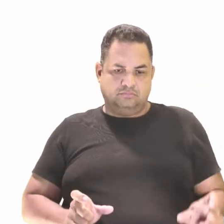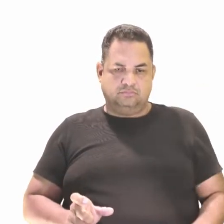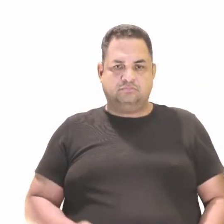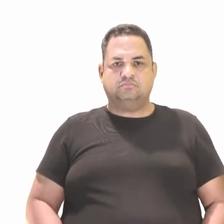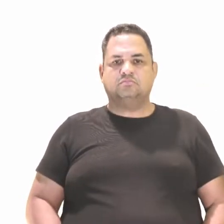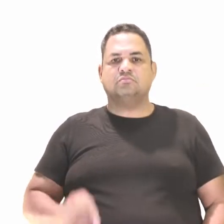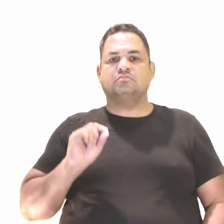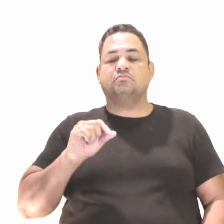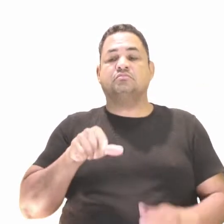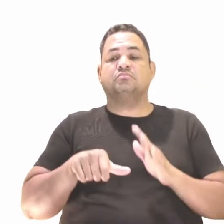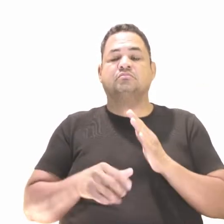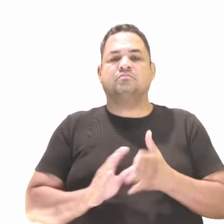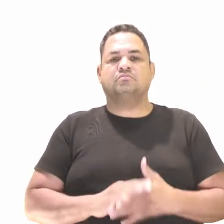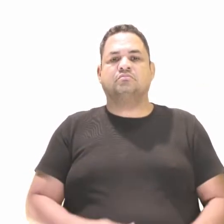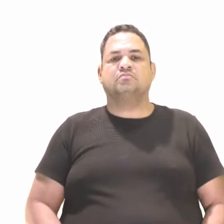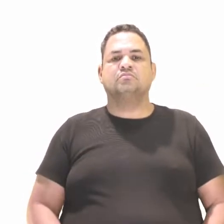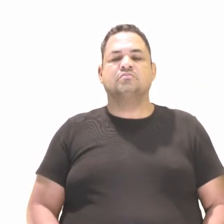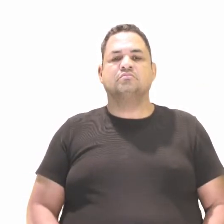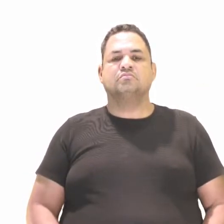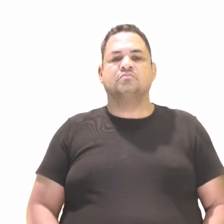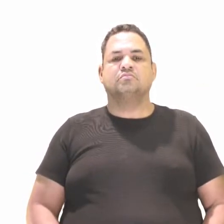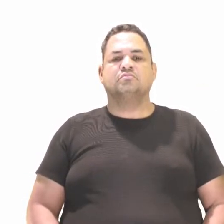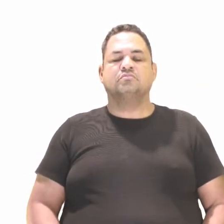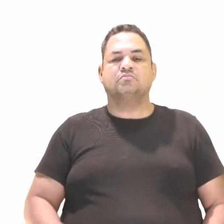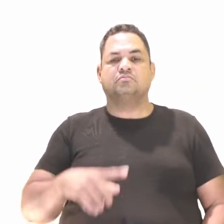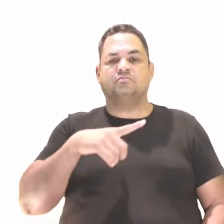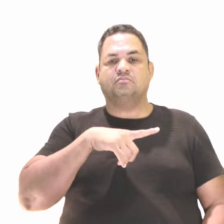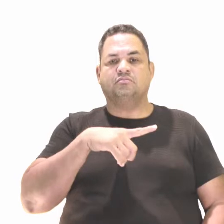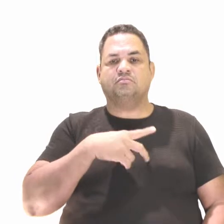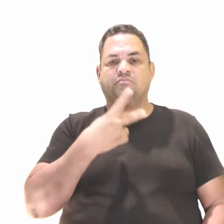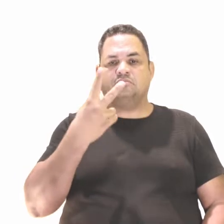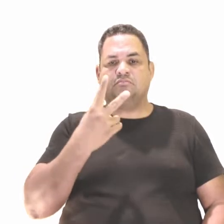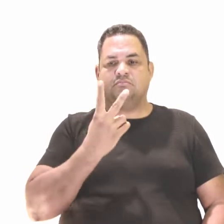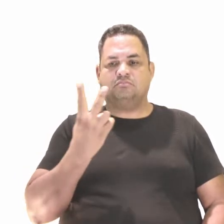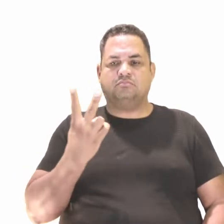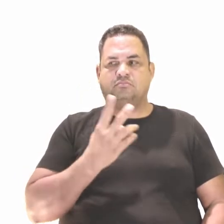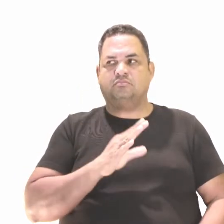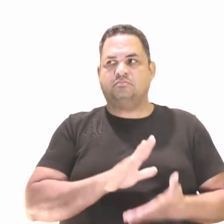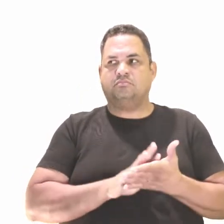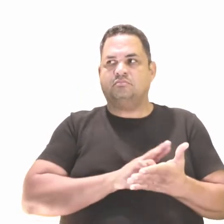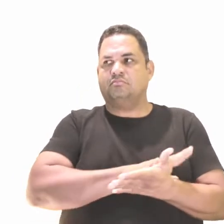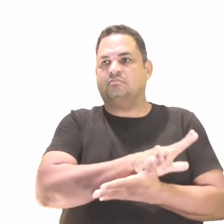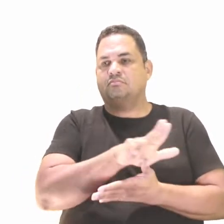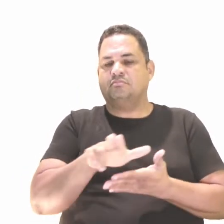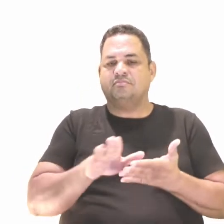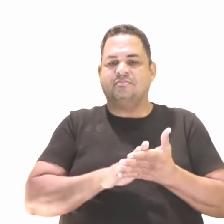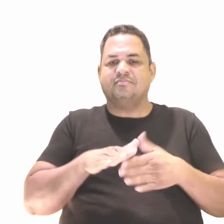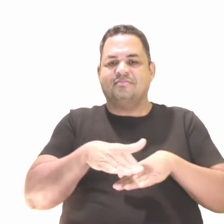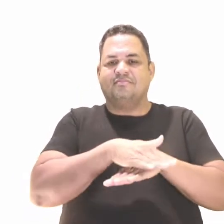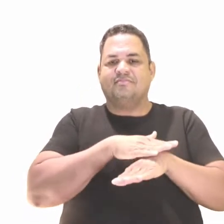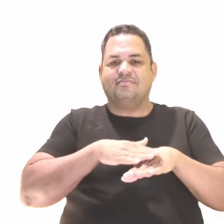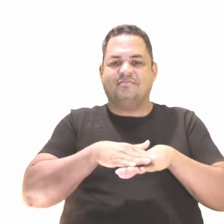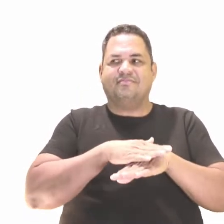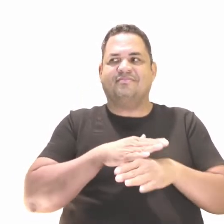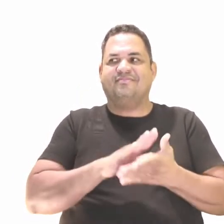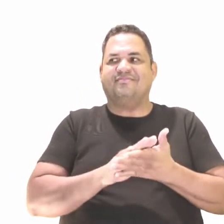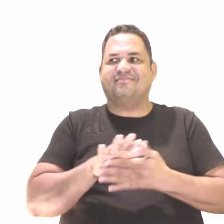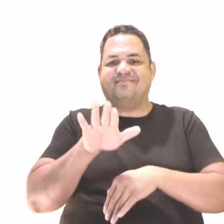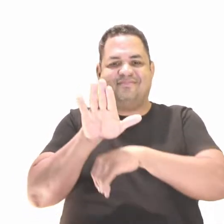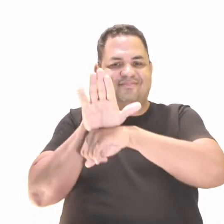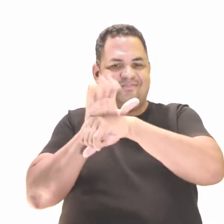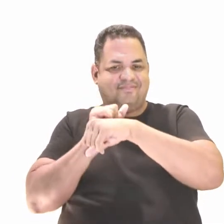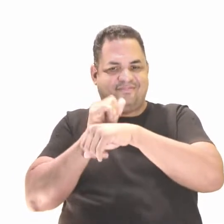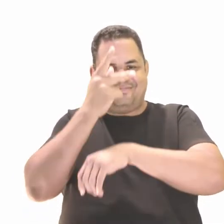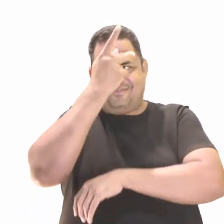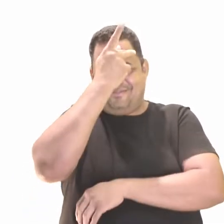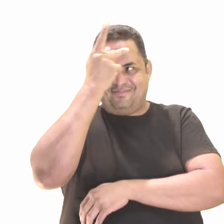ver do que se trata. Então é assim, a nossa aula vai ser várias conversas e alguém chamando alguém para fazer